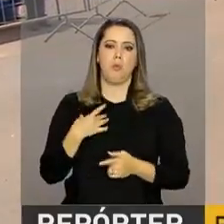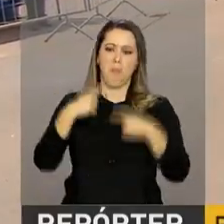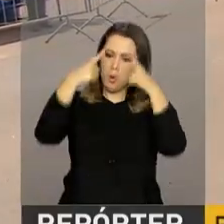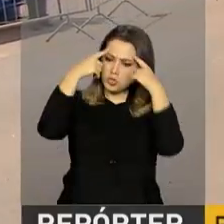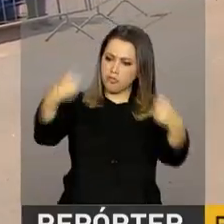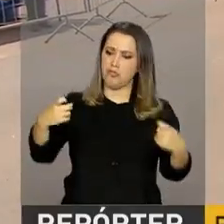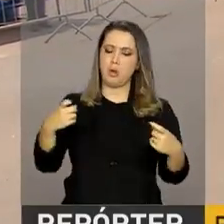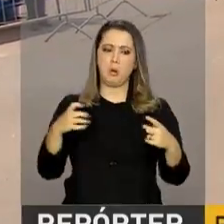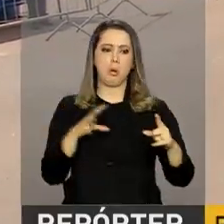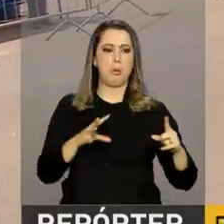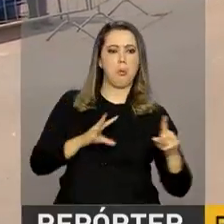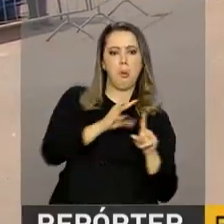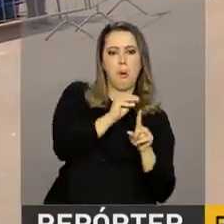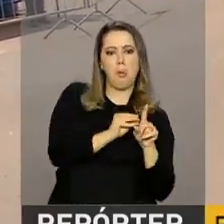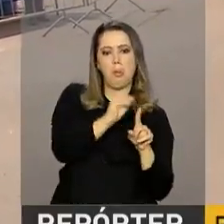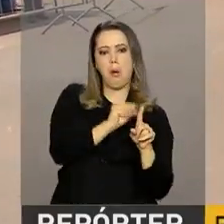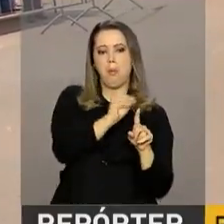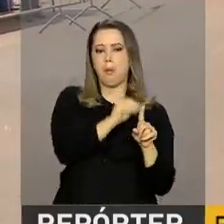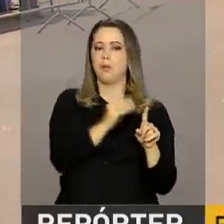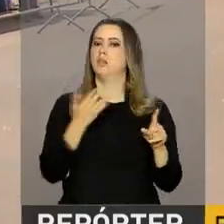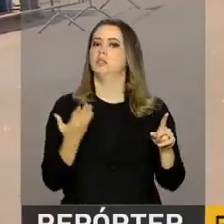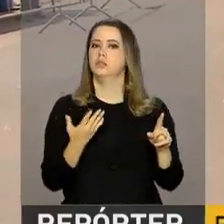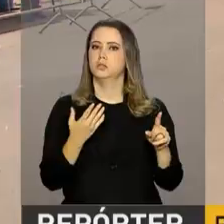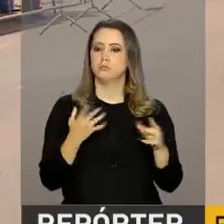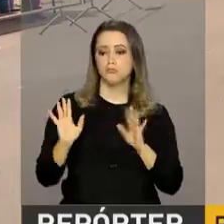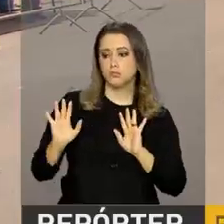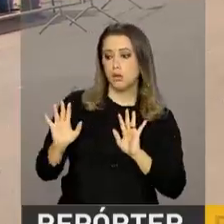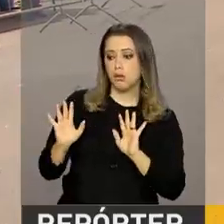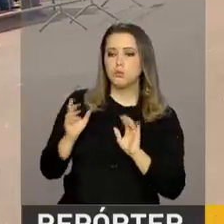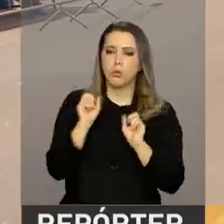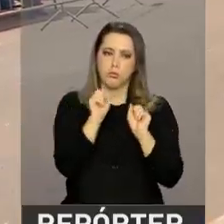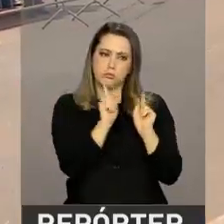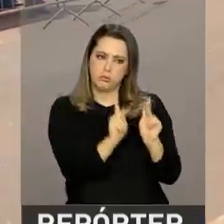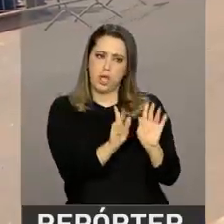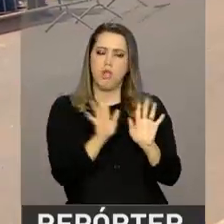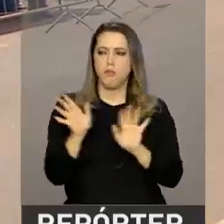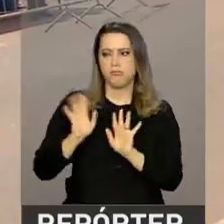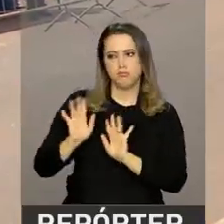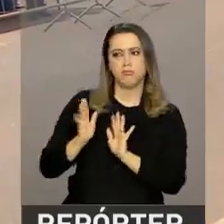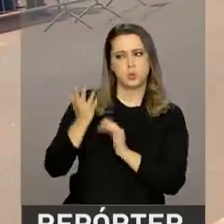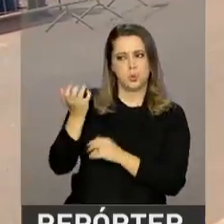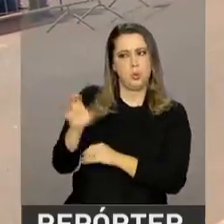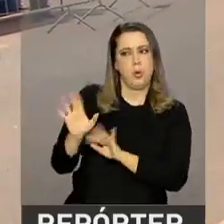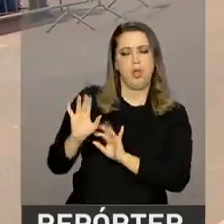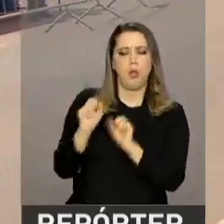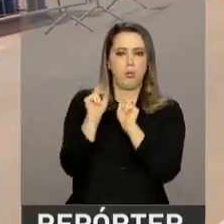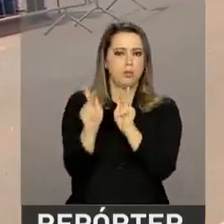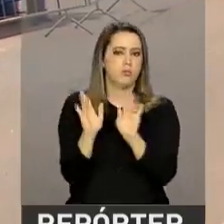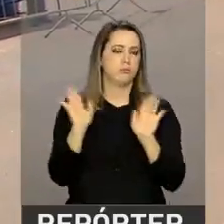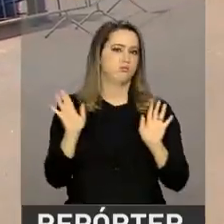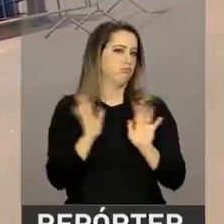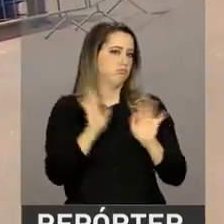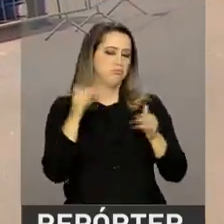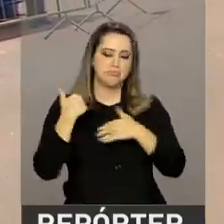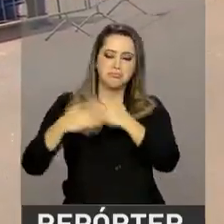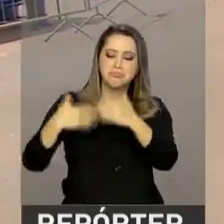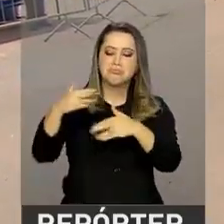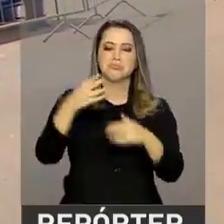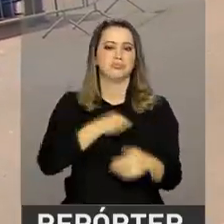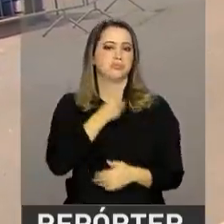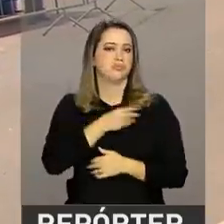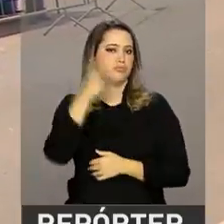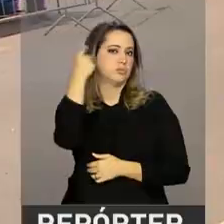e nem incisiva demais. É não entender que um não é um não e de que tudo bem, segue a vida, vai